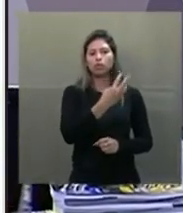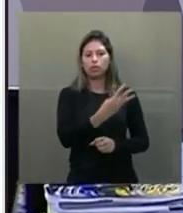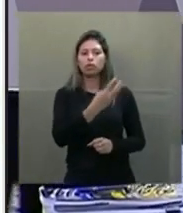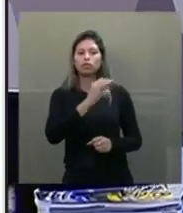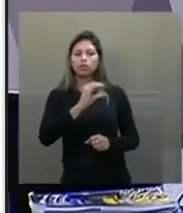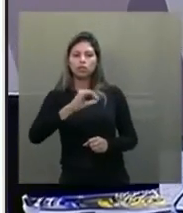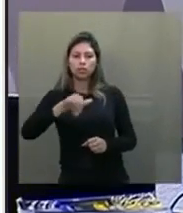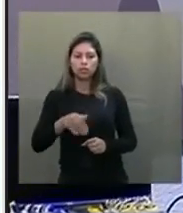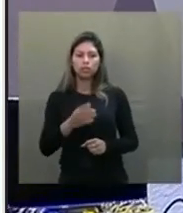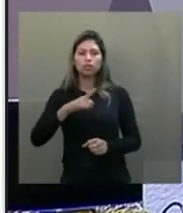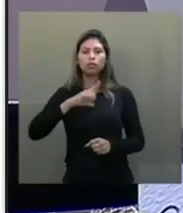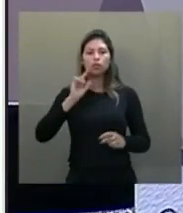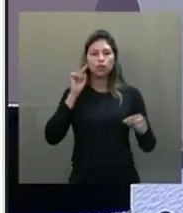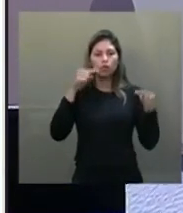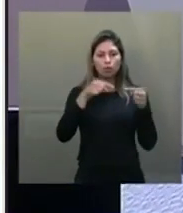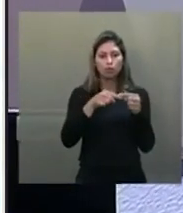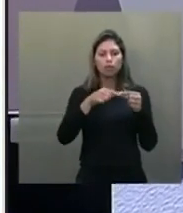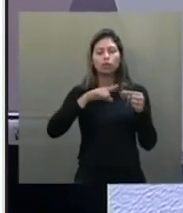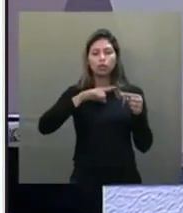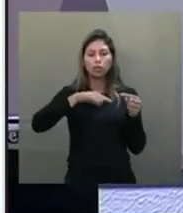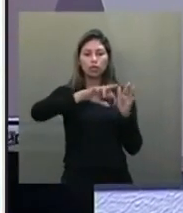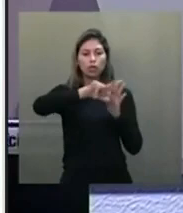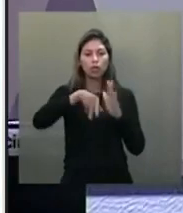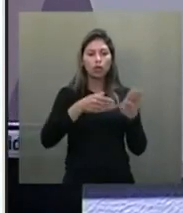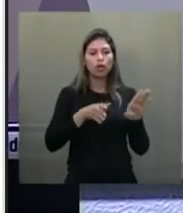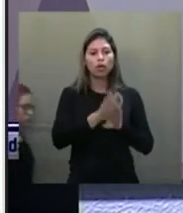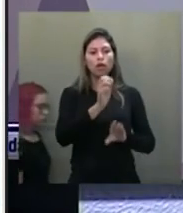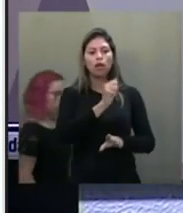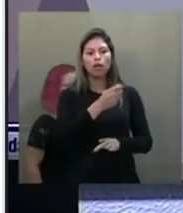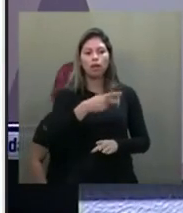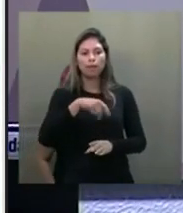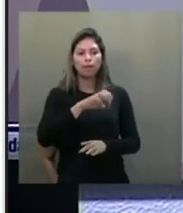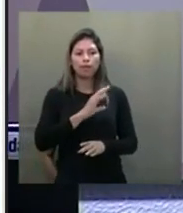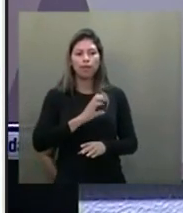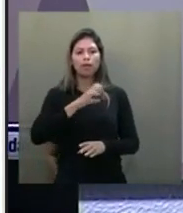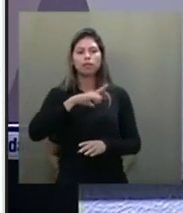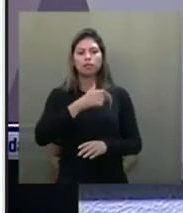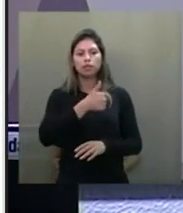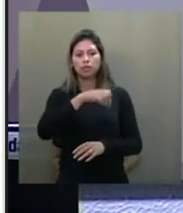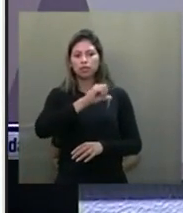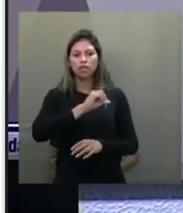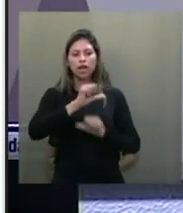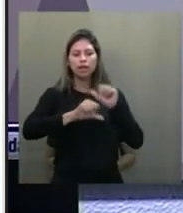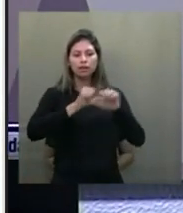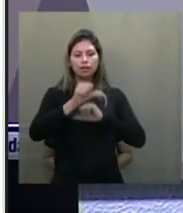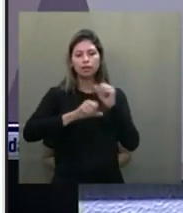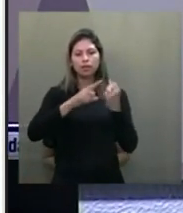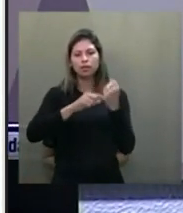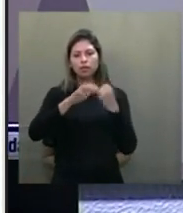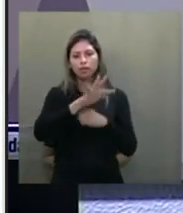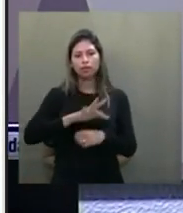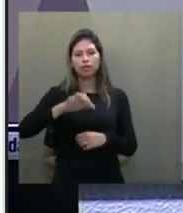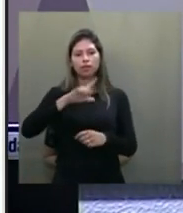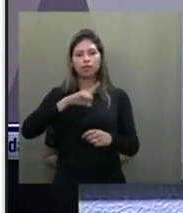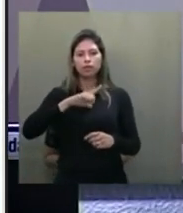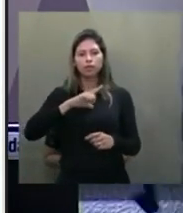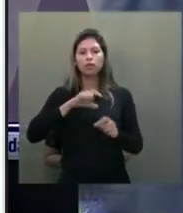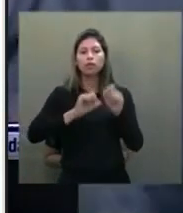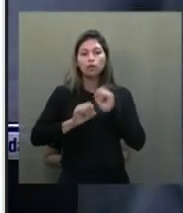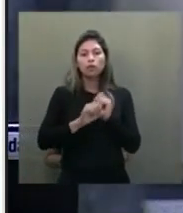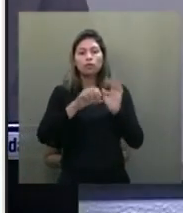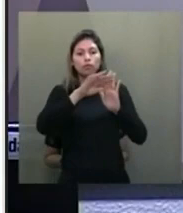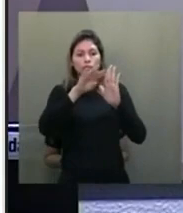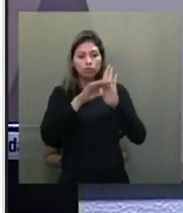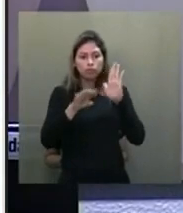o pequeno, o médio, o grande. Mas eu acho que a gente não pode empurrar isso com a barriga para o ano que vem. Acredito que a gente tem a